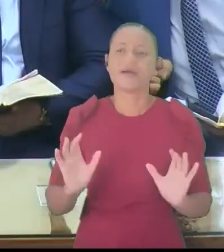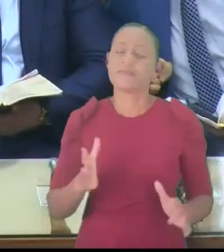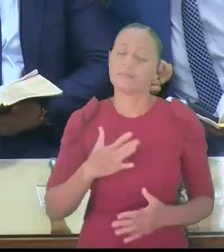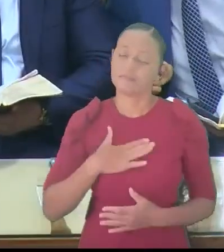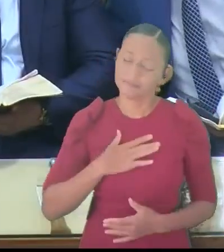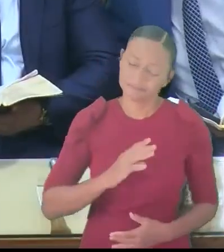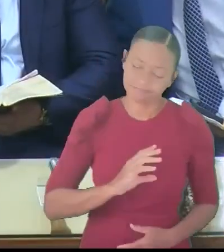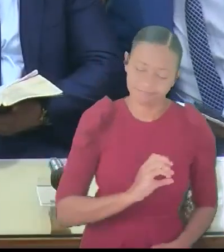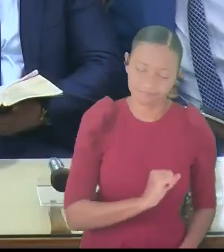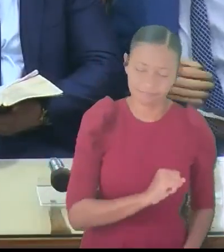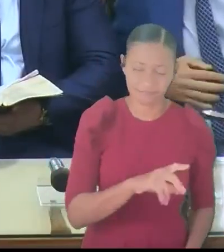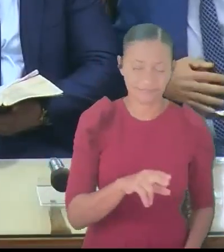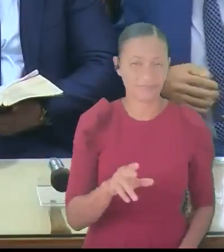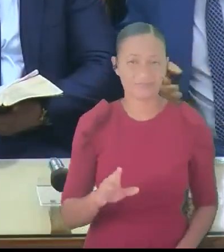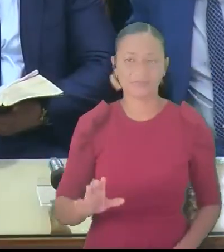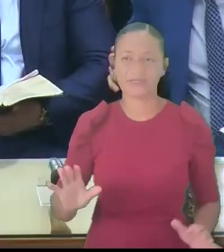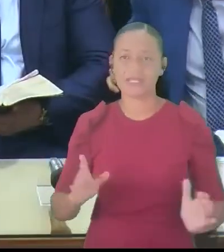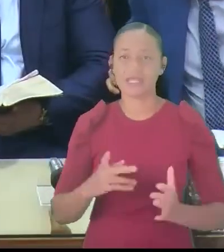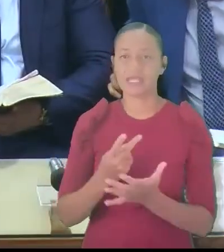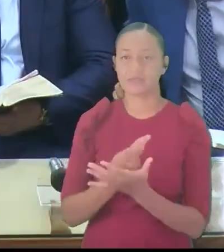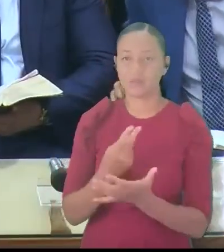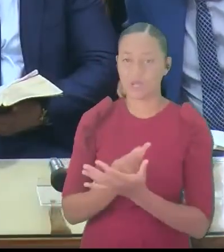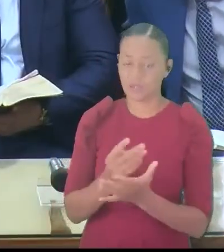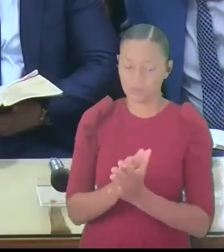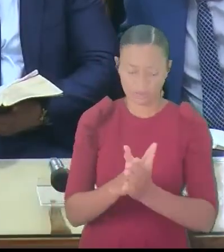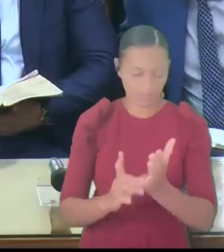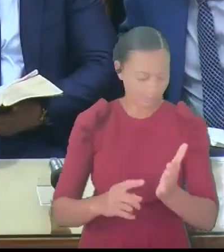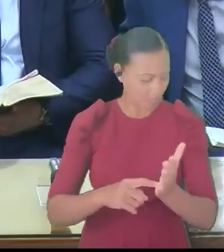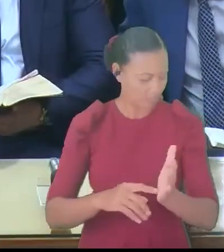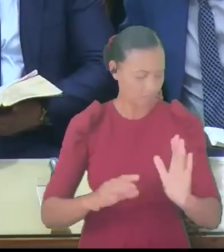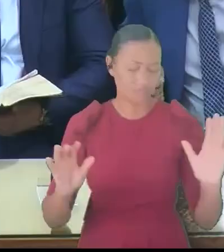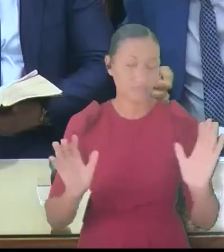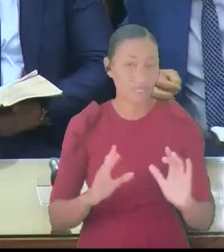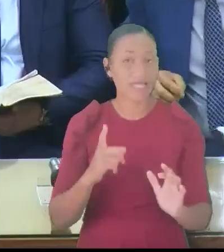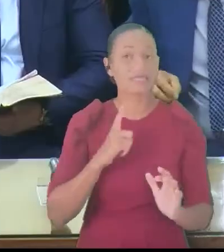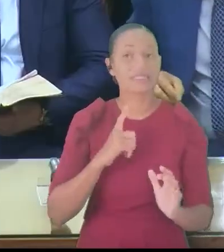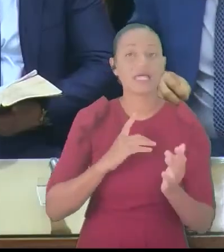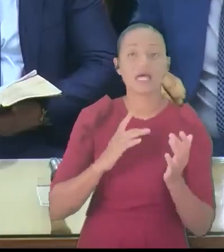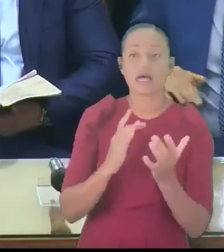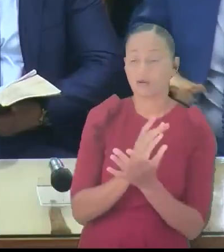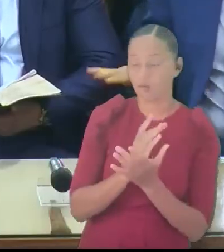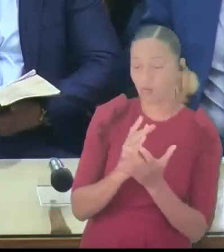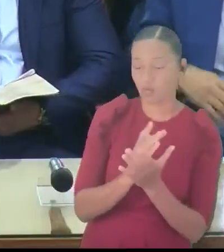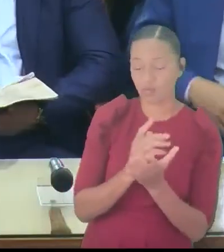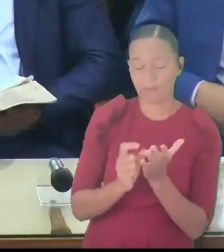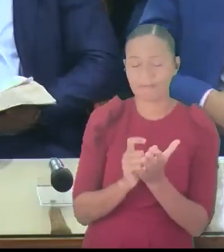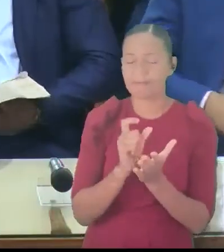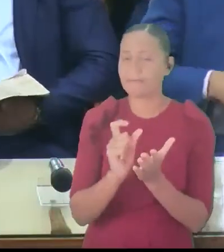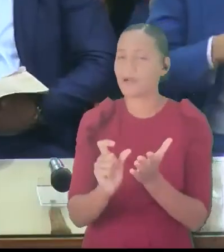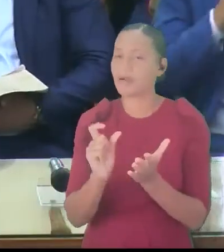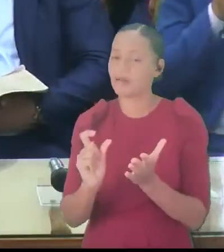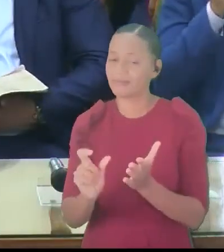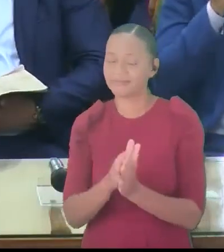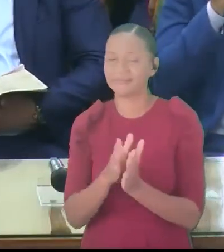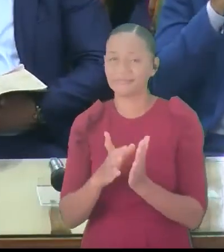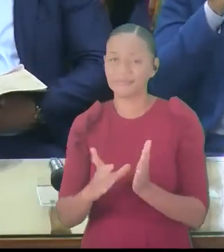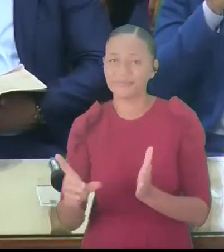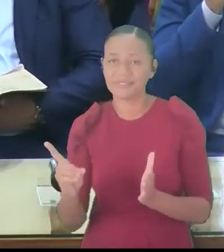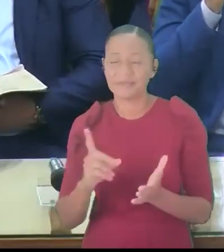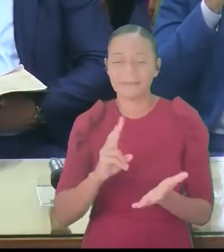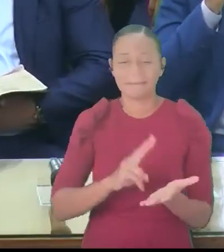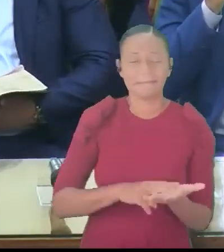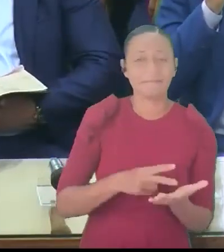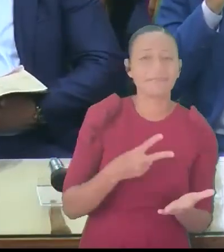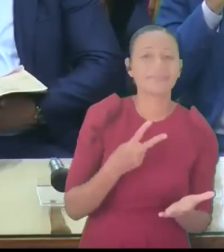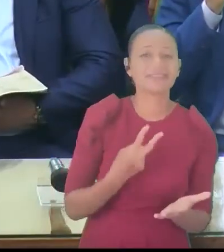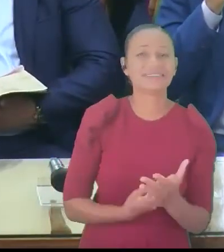amados irmãos, não é erro da Bíblia. É porque tem palavra na Bíblia que para